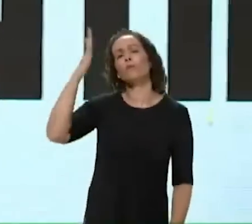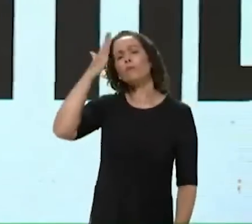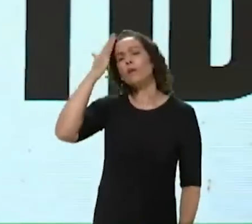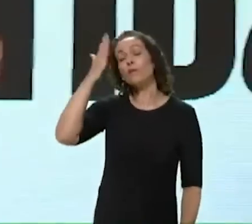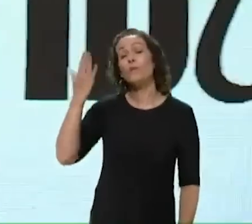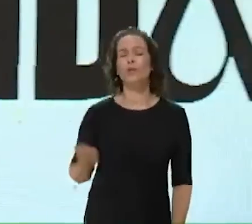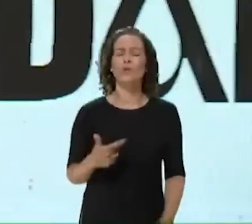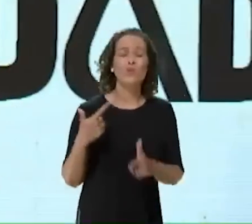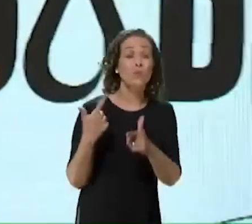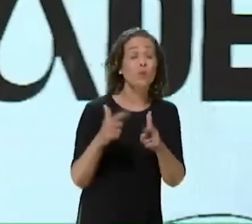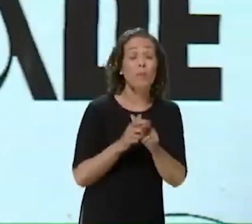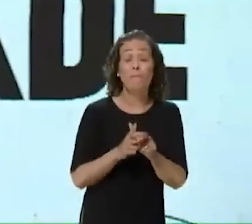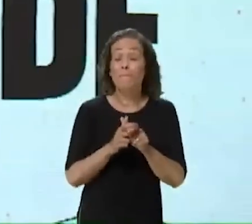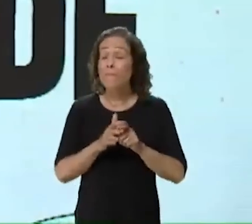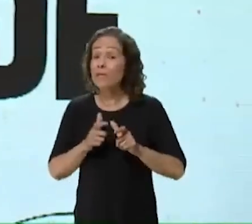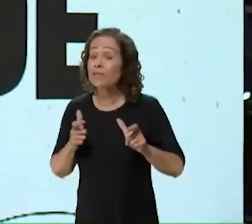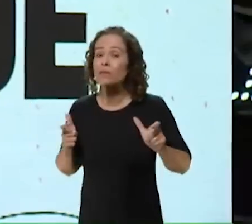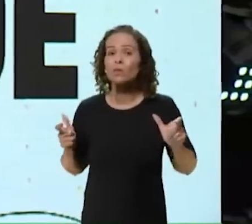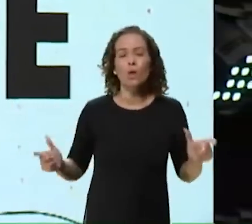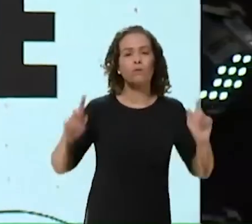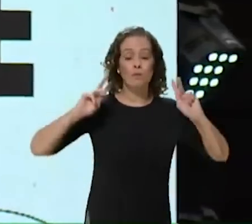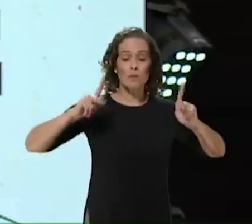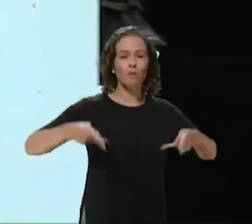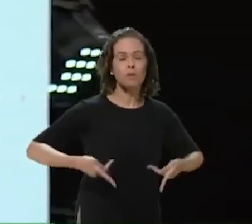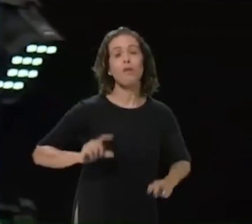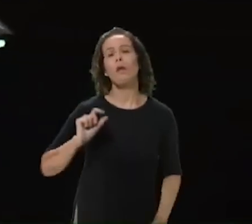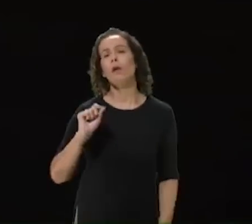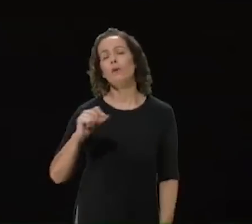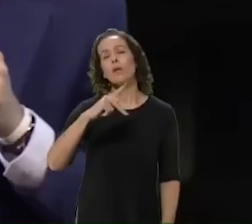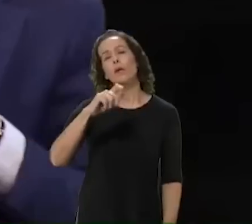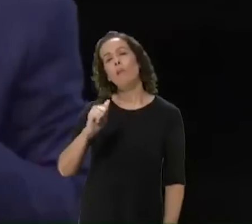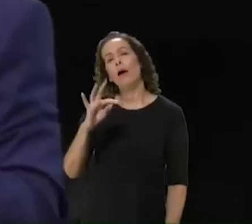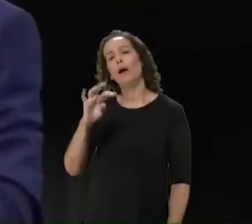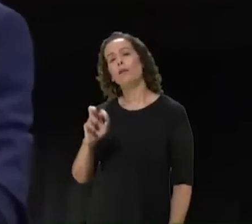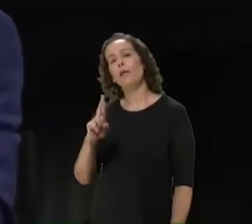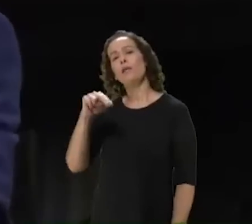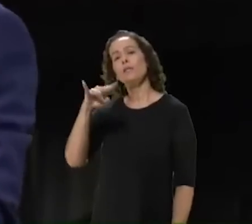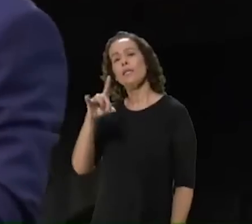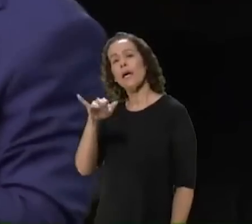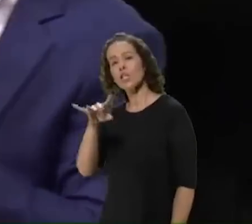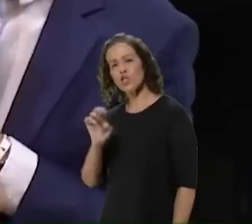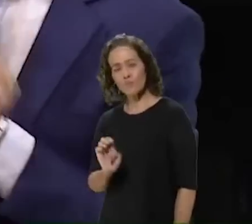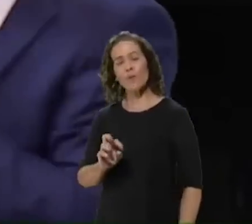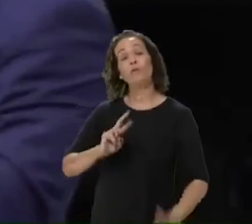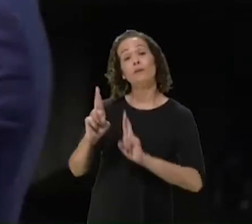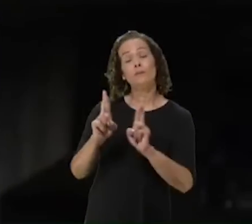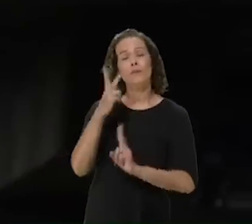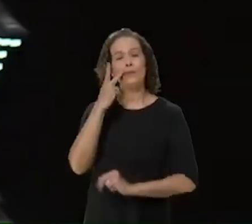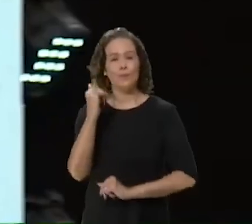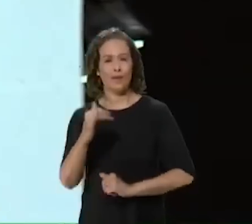crise do ser humano seria paternidade. Eu trabalho com jovens há 30 anos, tem 30 anos que eu converso com os jovens sobre